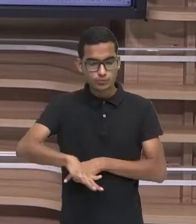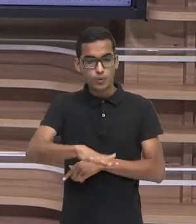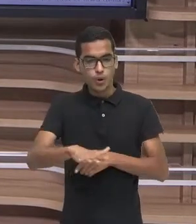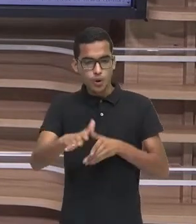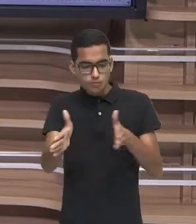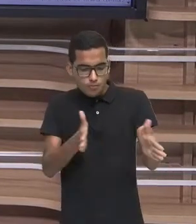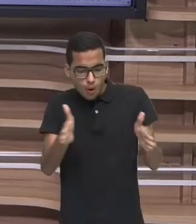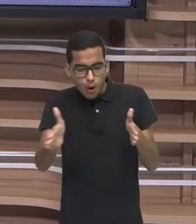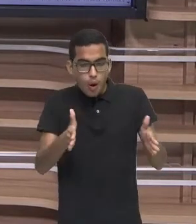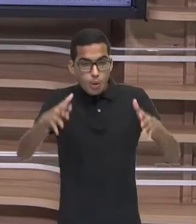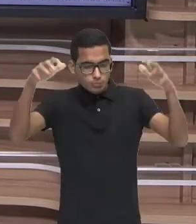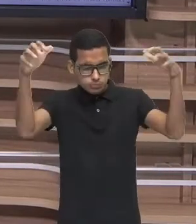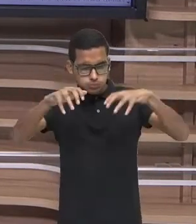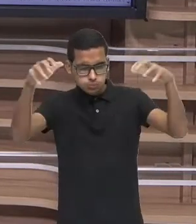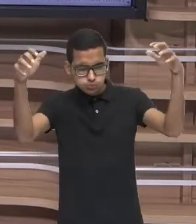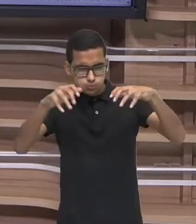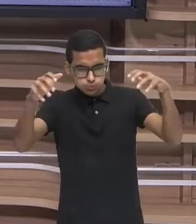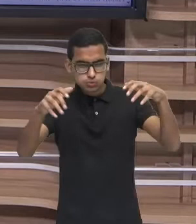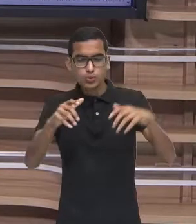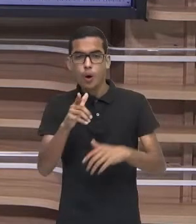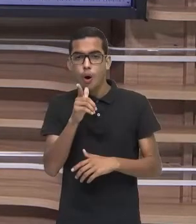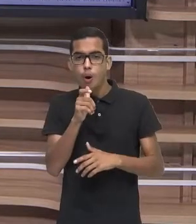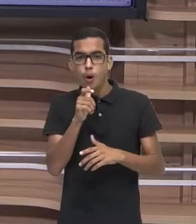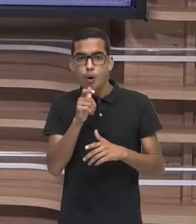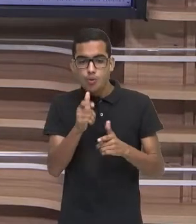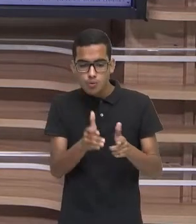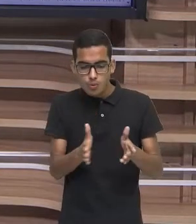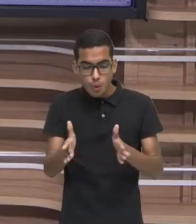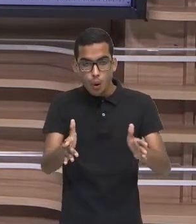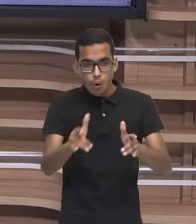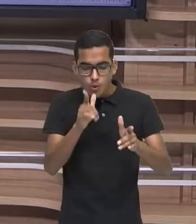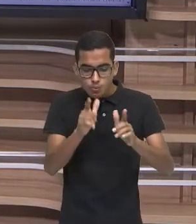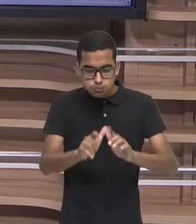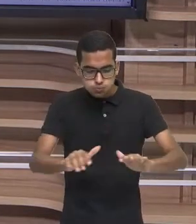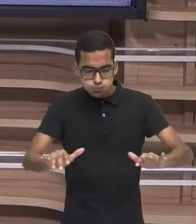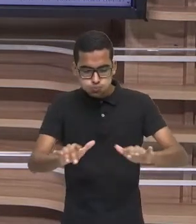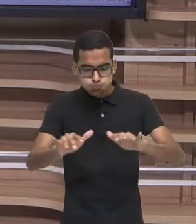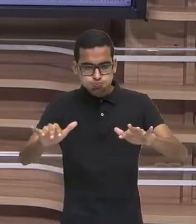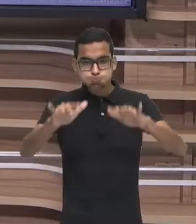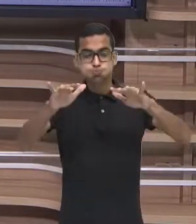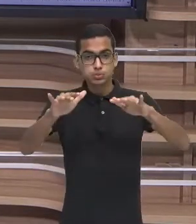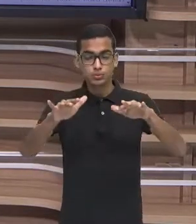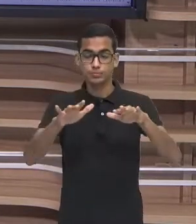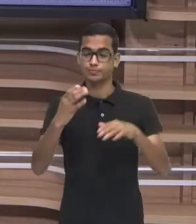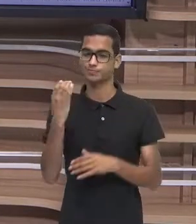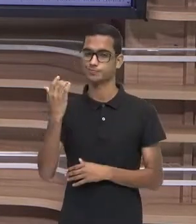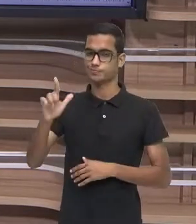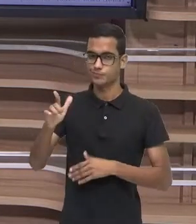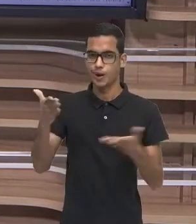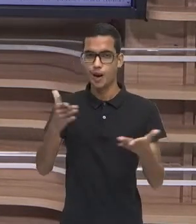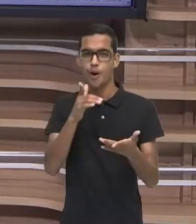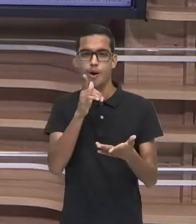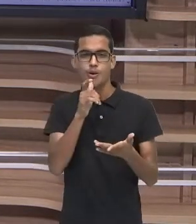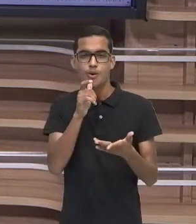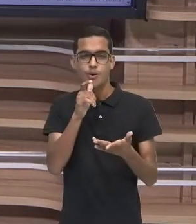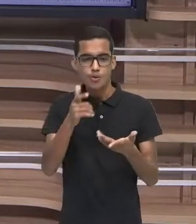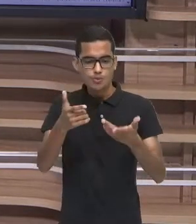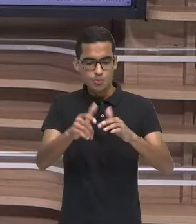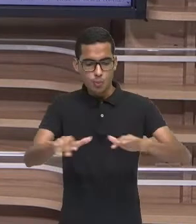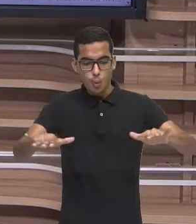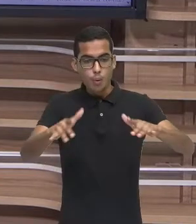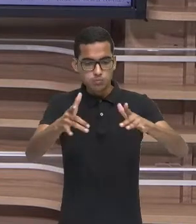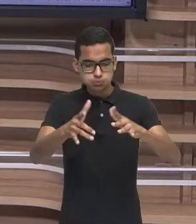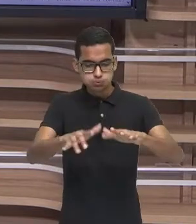chuvoso, onde ocorre a cheia dos nossos rios, né? E lógico, agora que está ocorrendo a vazante, vão